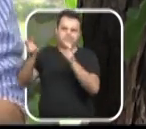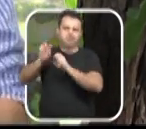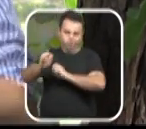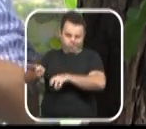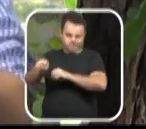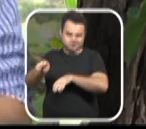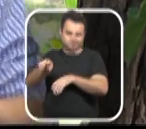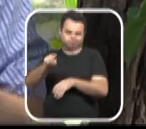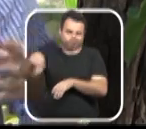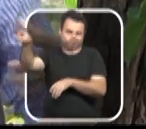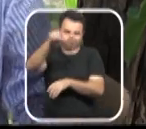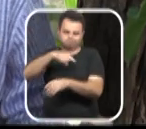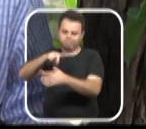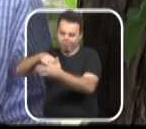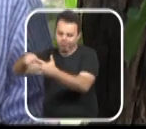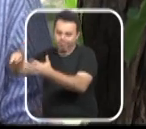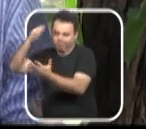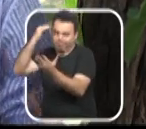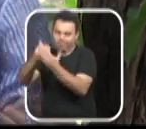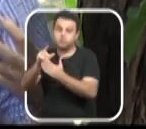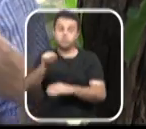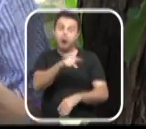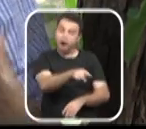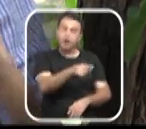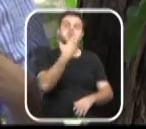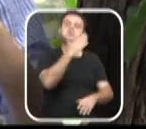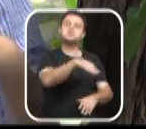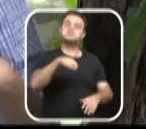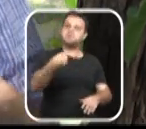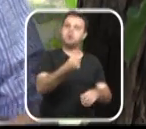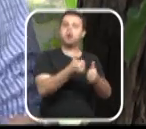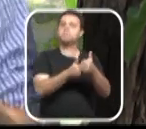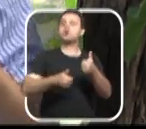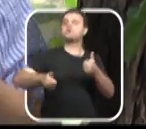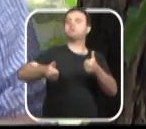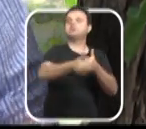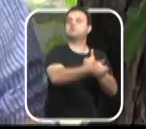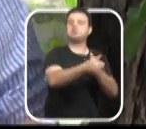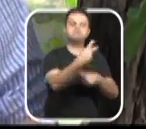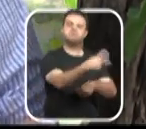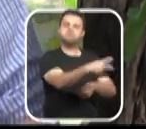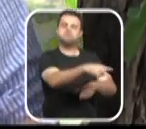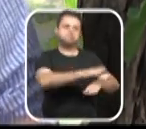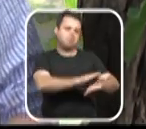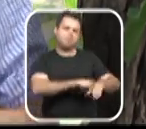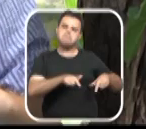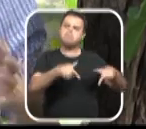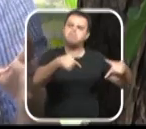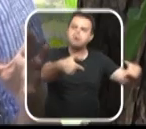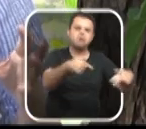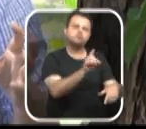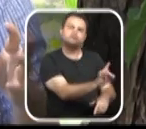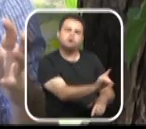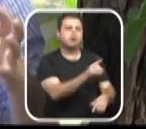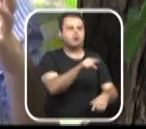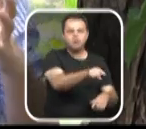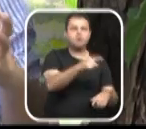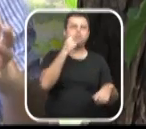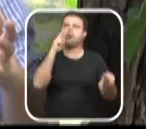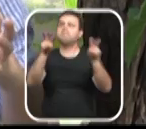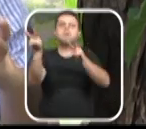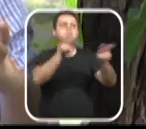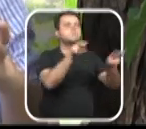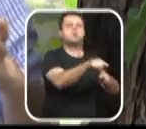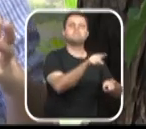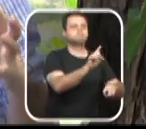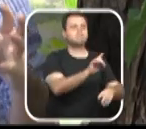de fato é protagonista, é ativa do seu processo de aprendizagem. O que quer dizer isso? As pessoas